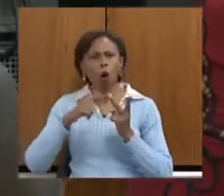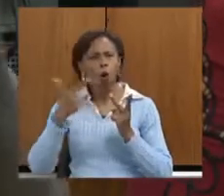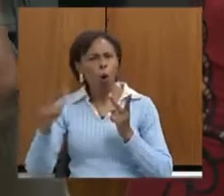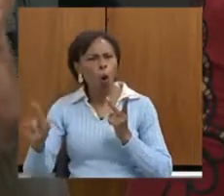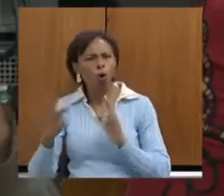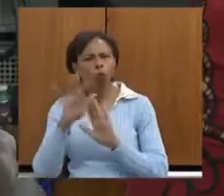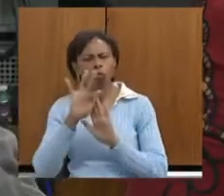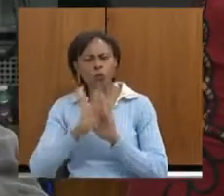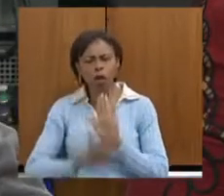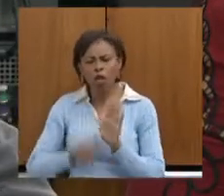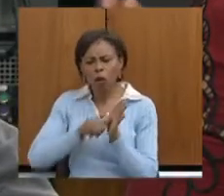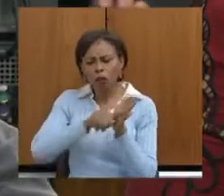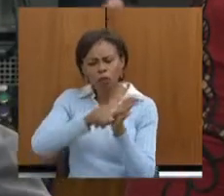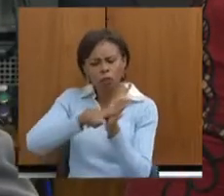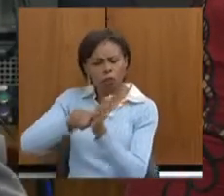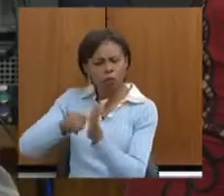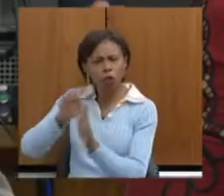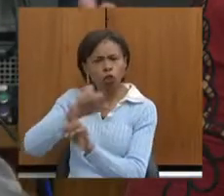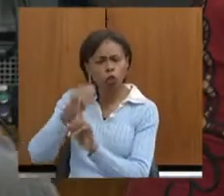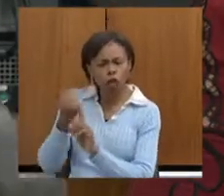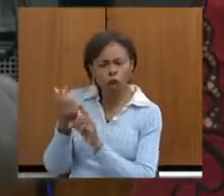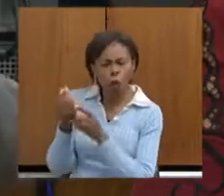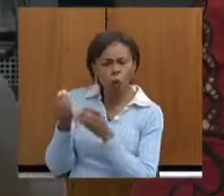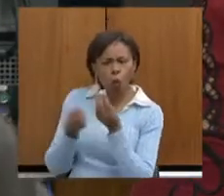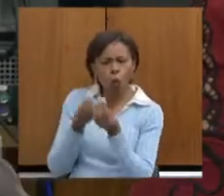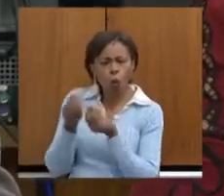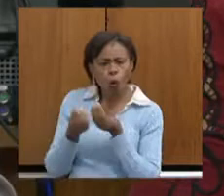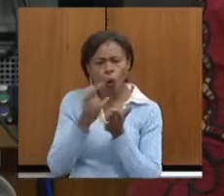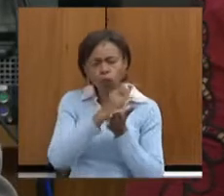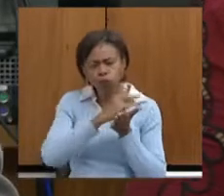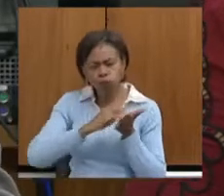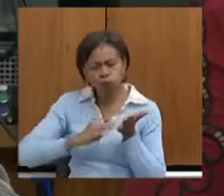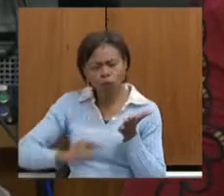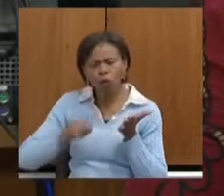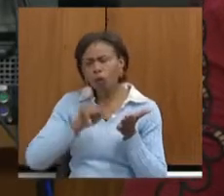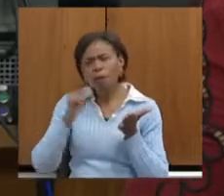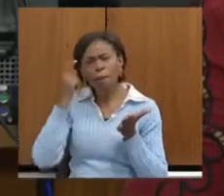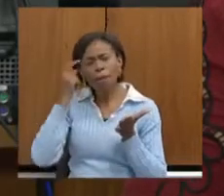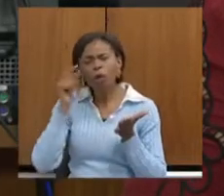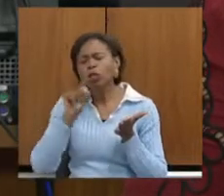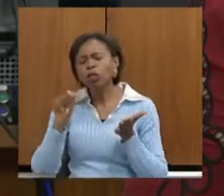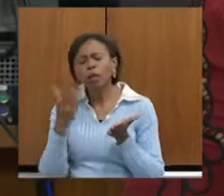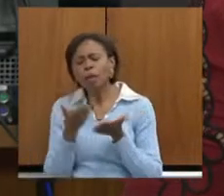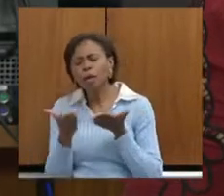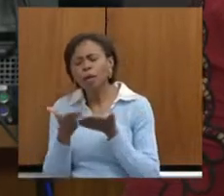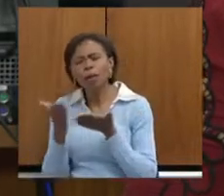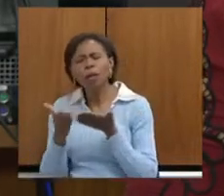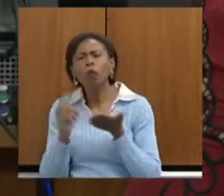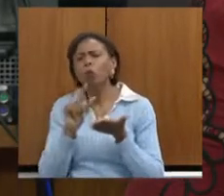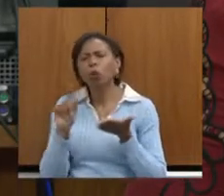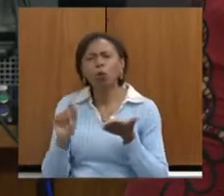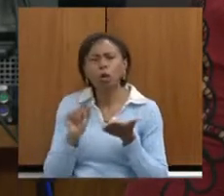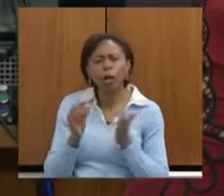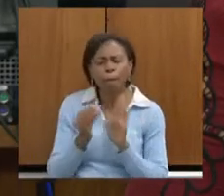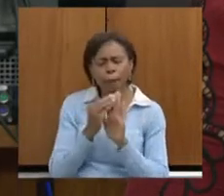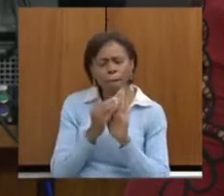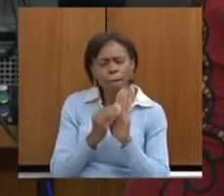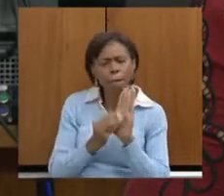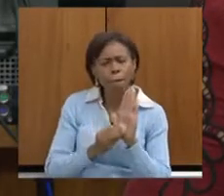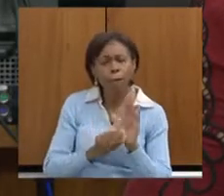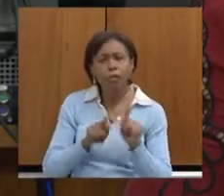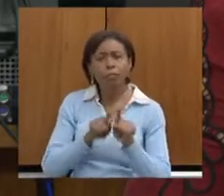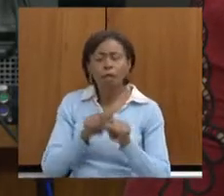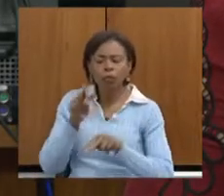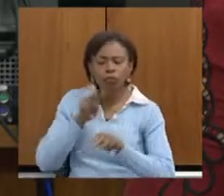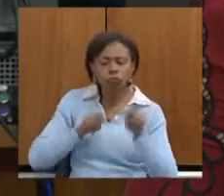a cartografia social que desenhava eles pensavam que perderam passou a ser também é uma vistoria